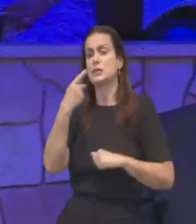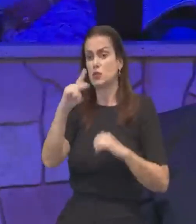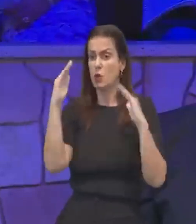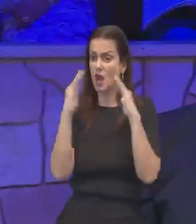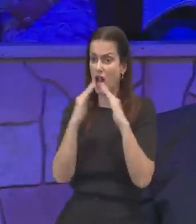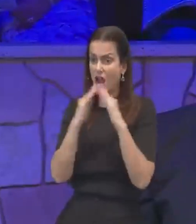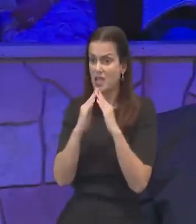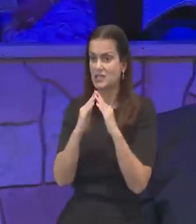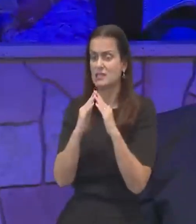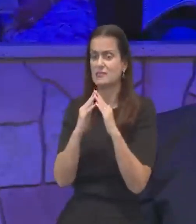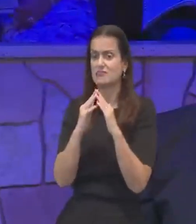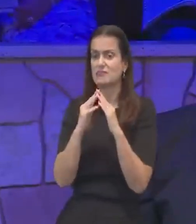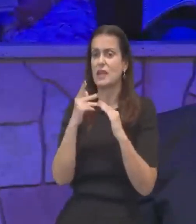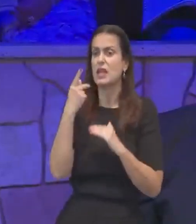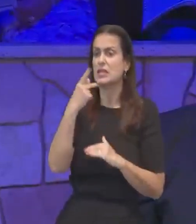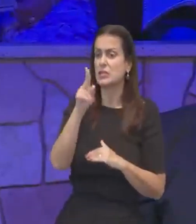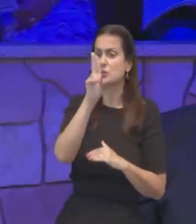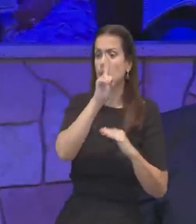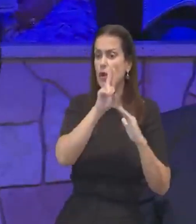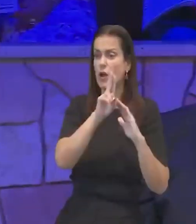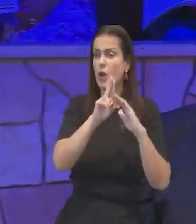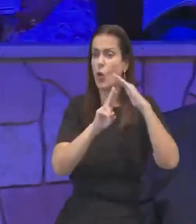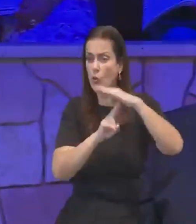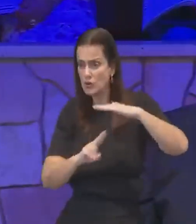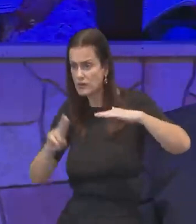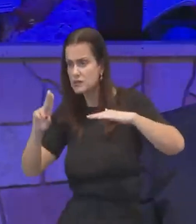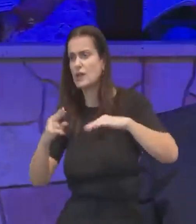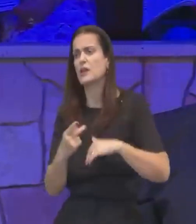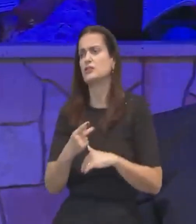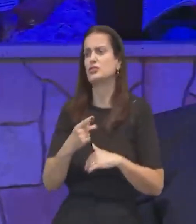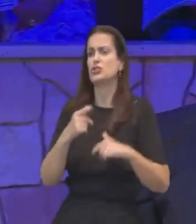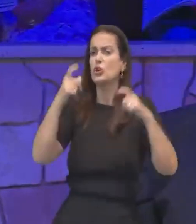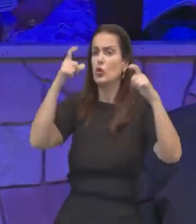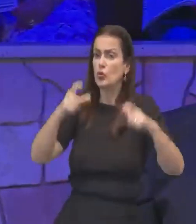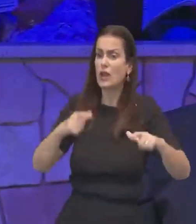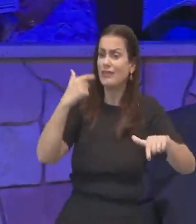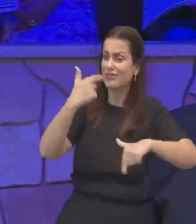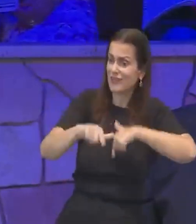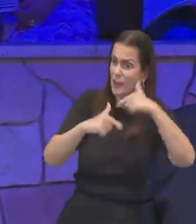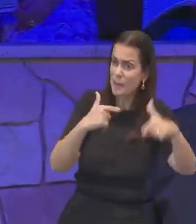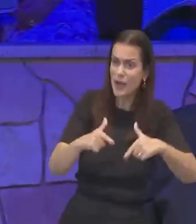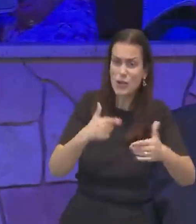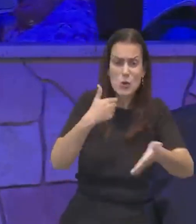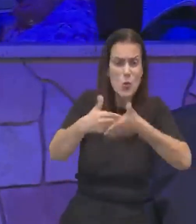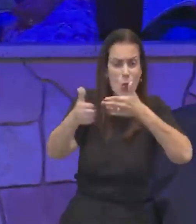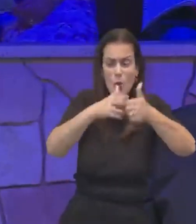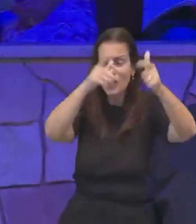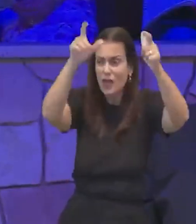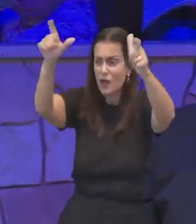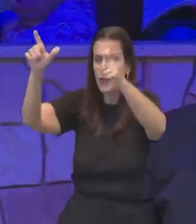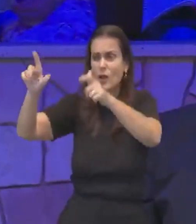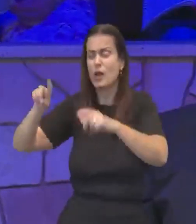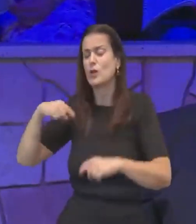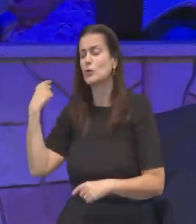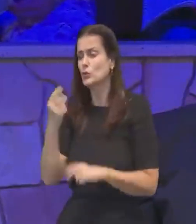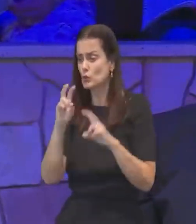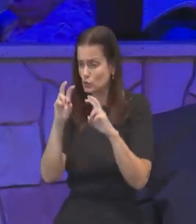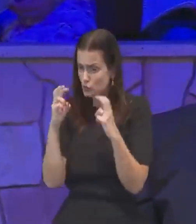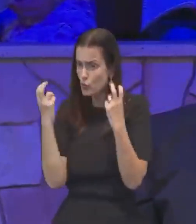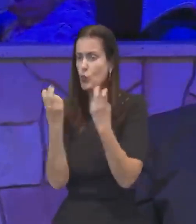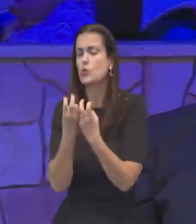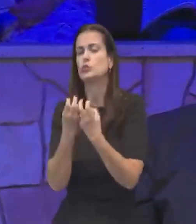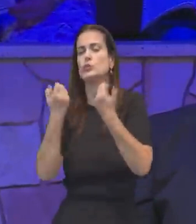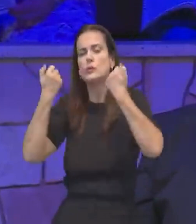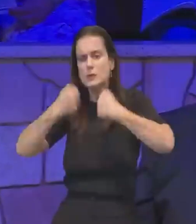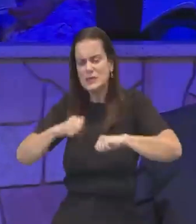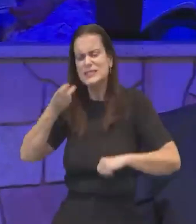uma vida de santidade na sua universidade, no seu trabalho, aonde Deus tem nos colocado. O nosso culto precisa ser um